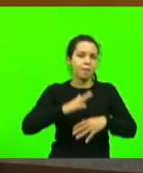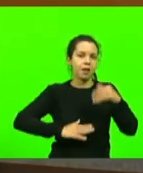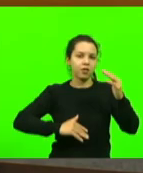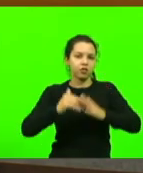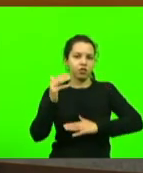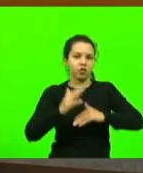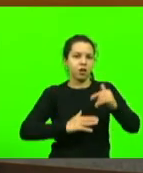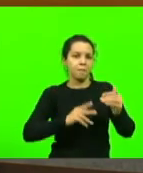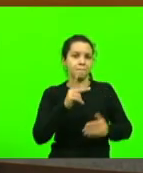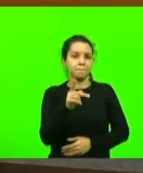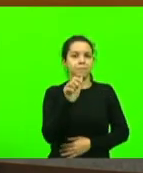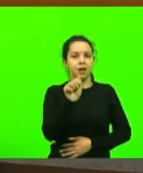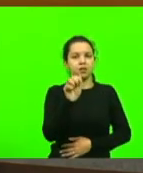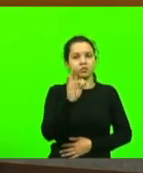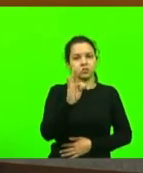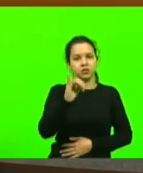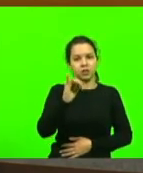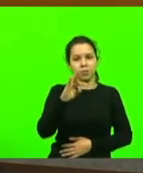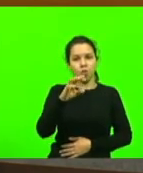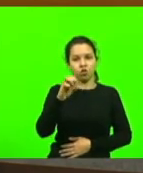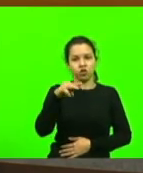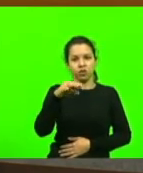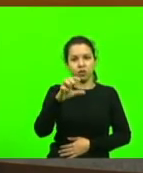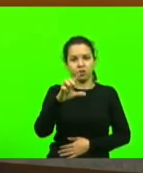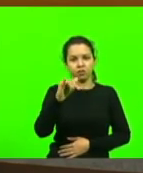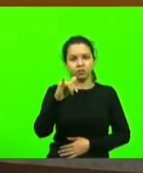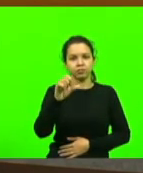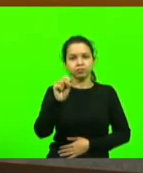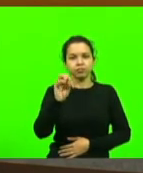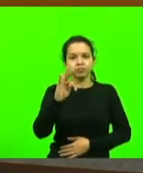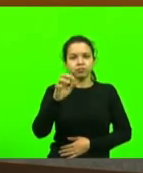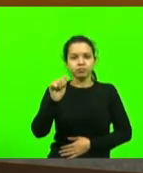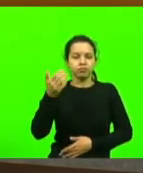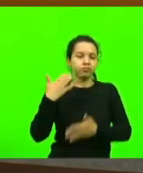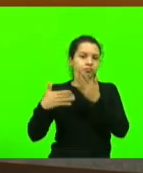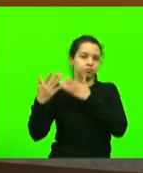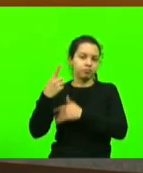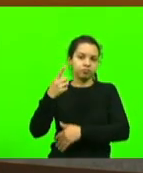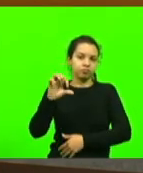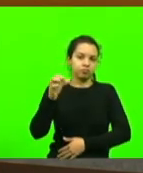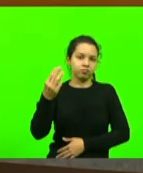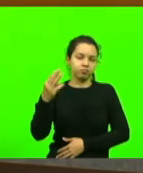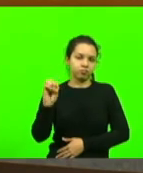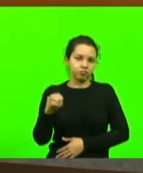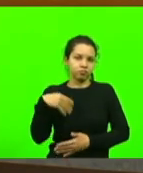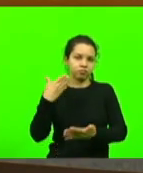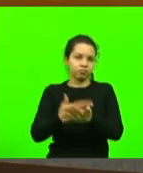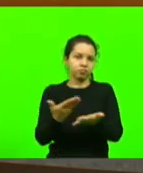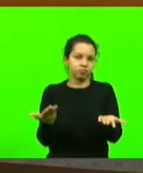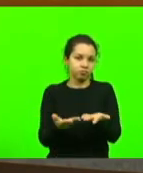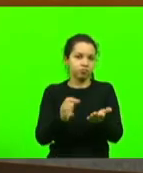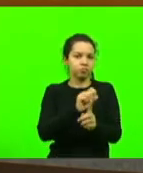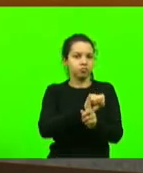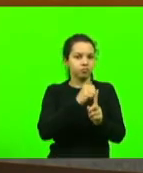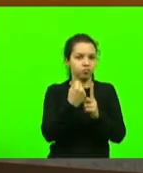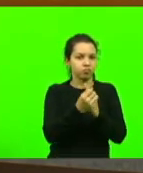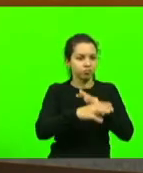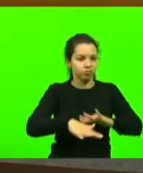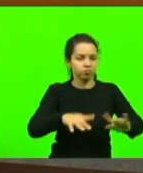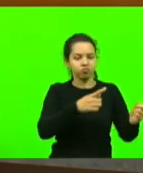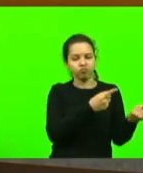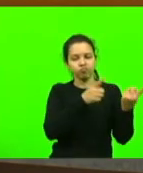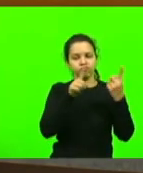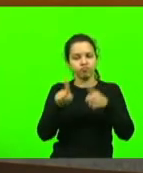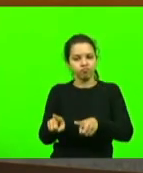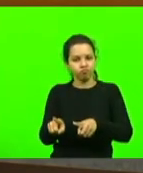a e que desde 1930 toda a sociedade combate e quer combater